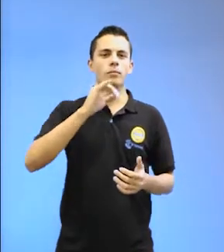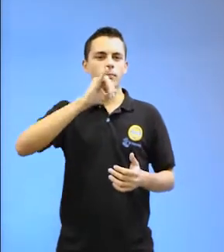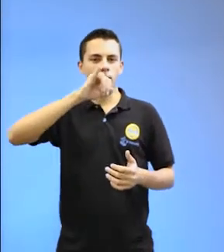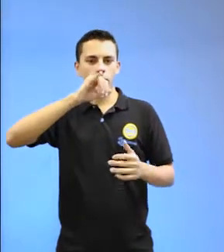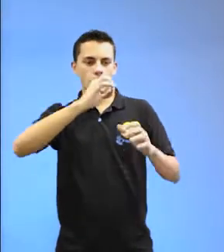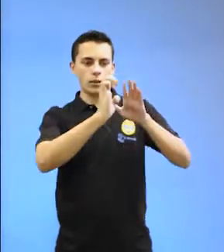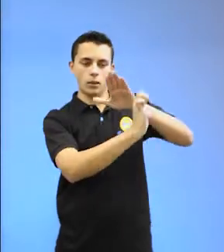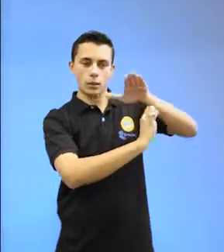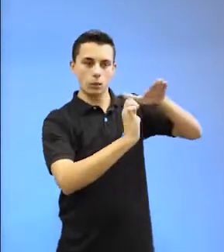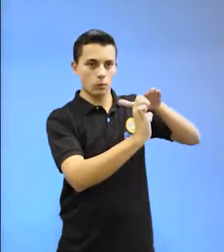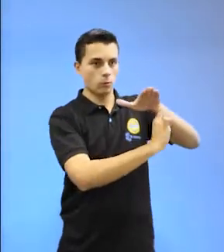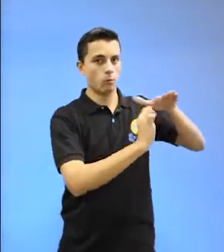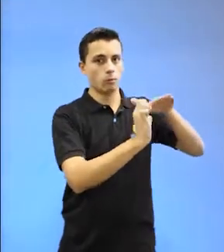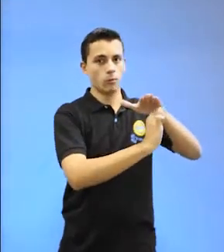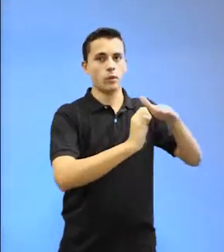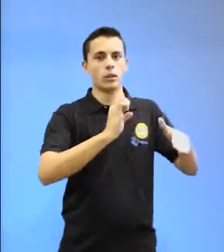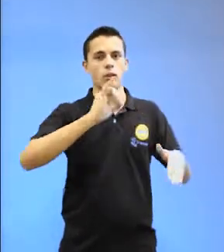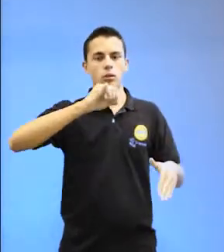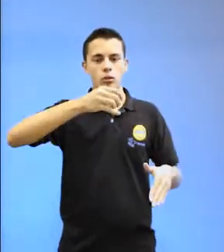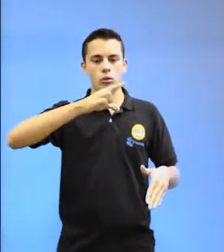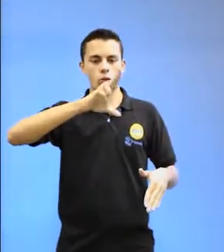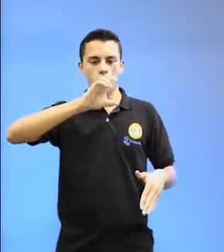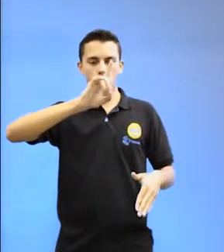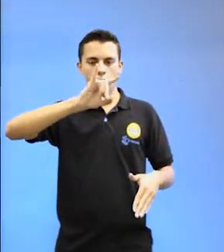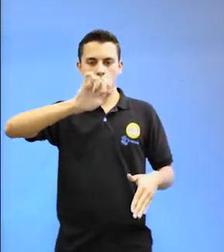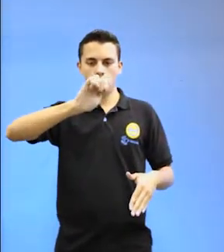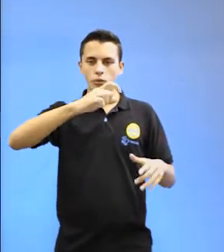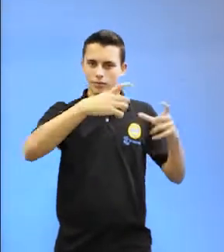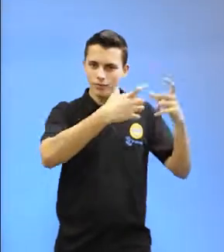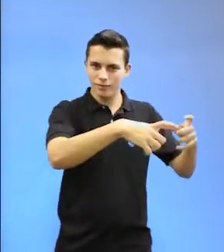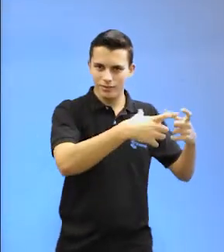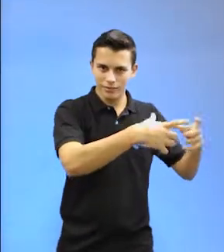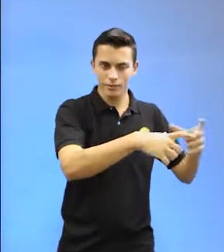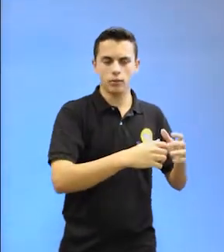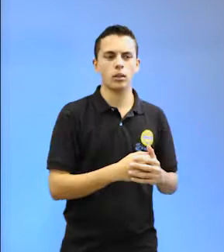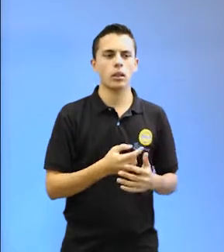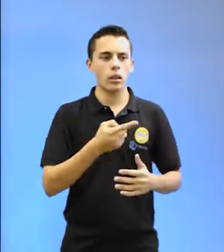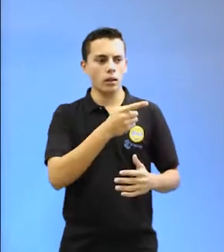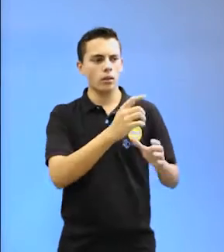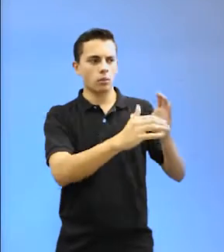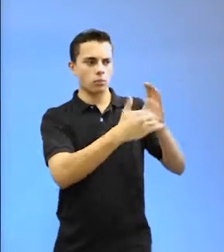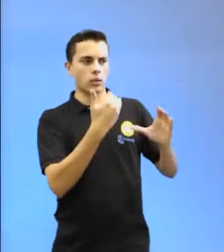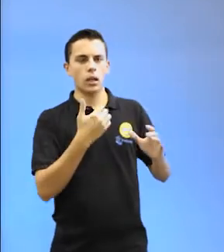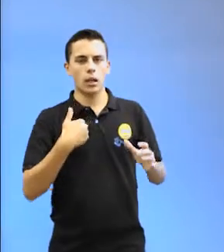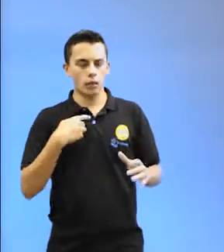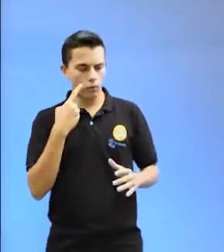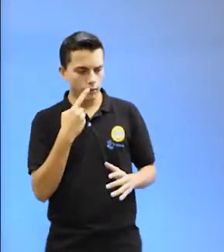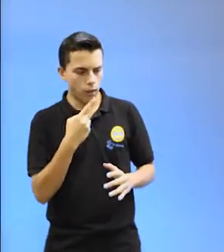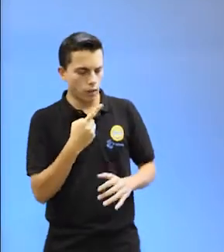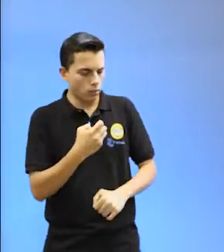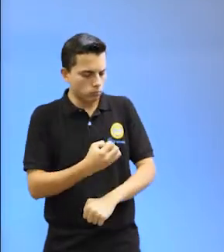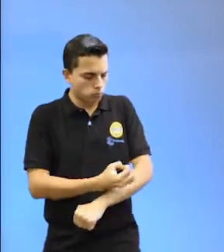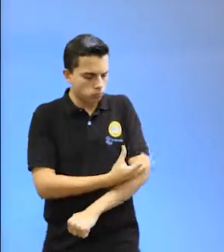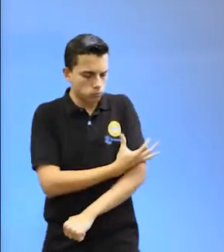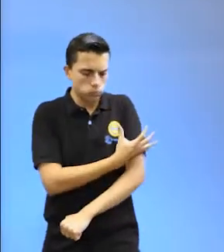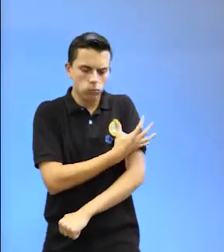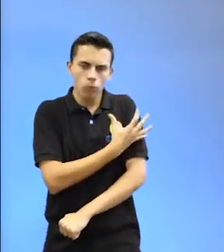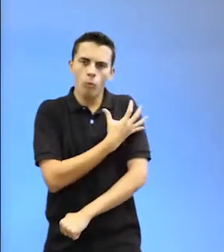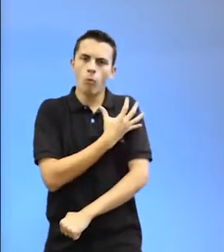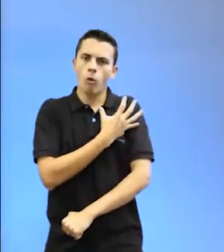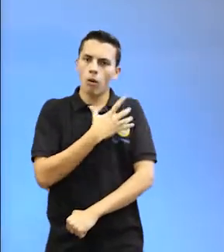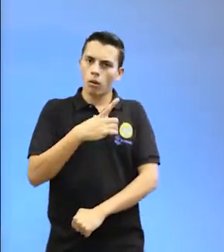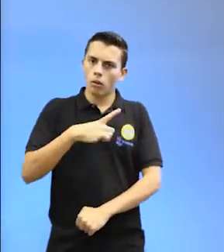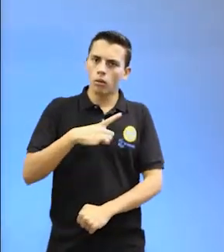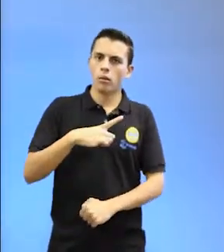multinacional, esse foi um feedback que me tocou muito, porque aí me permitiu pensar quantos